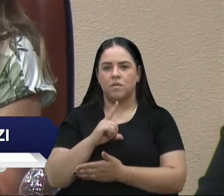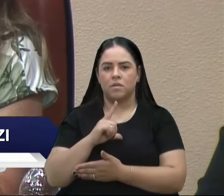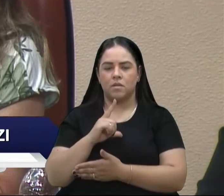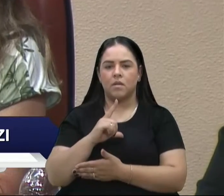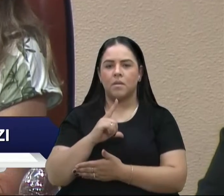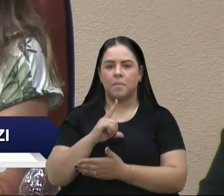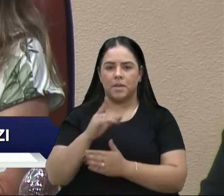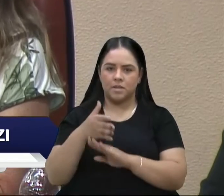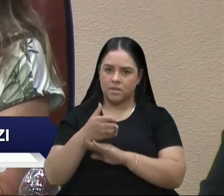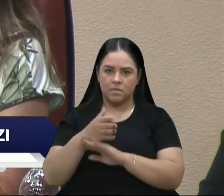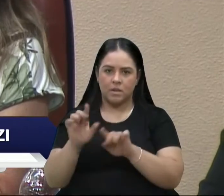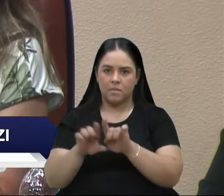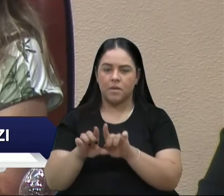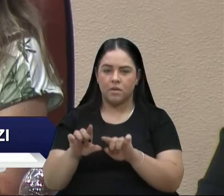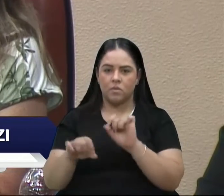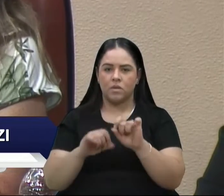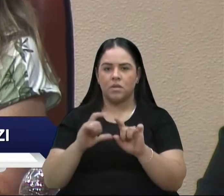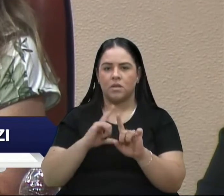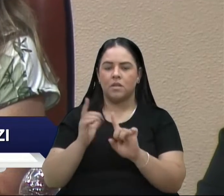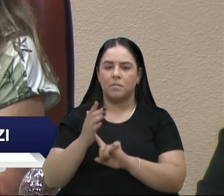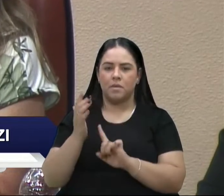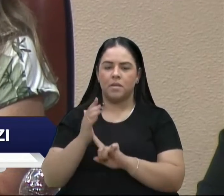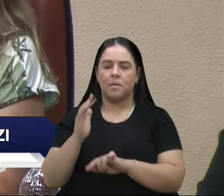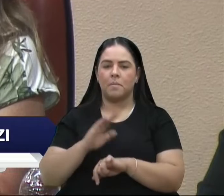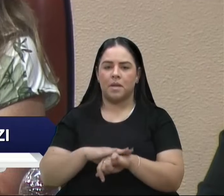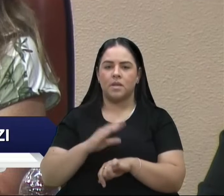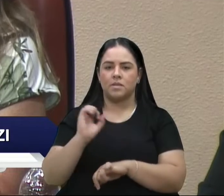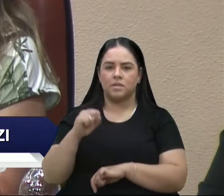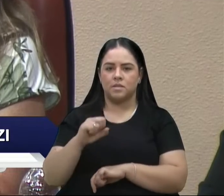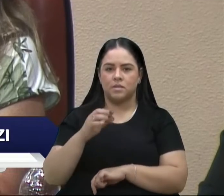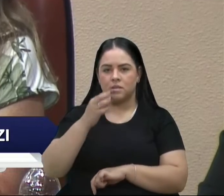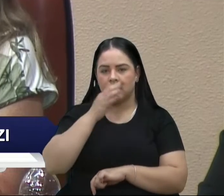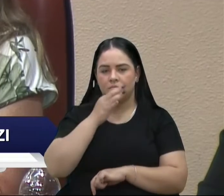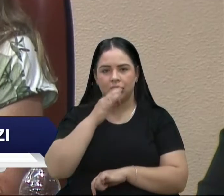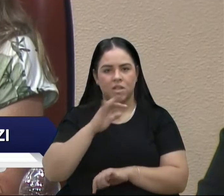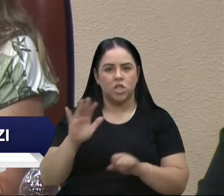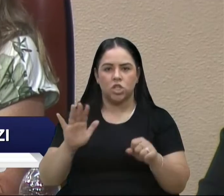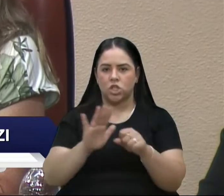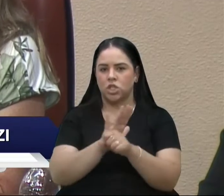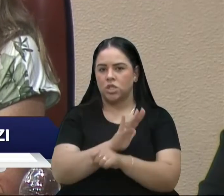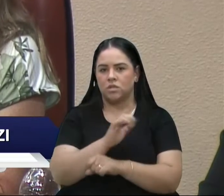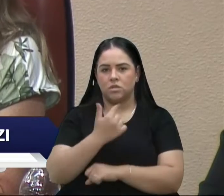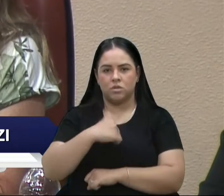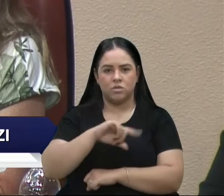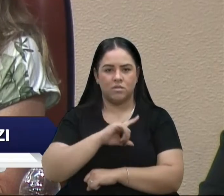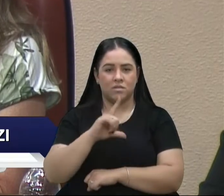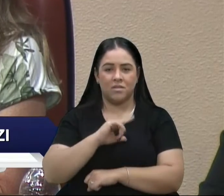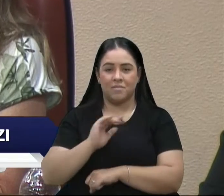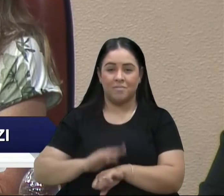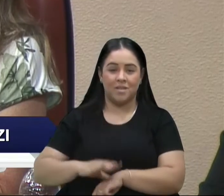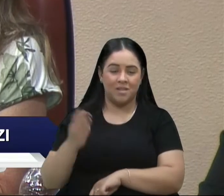Tá? As demandas cresceram, realmente Caxias do Sul está saturada, tivemos aumento de leitos,